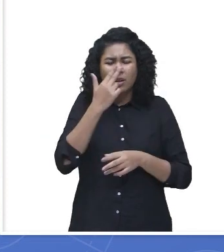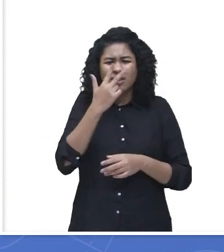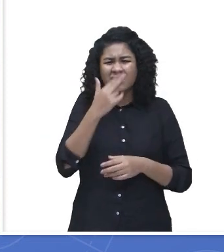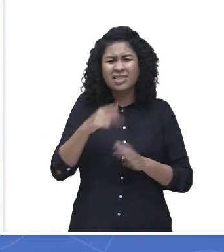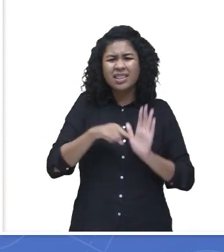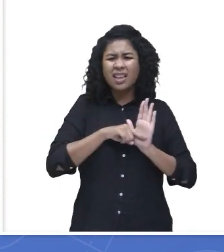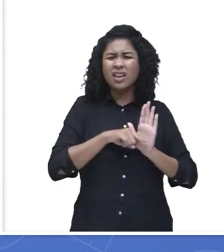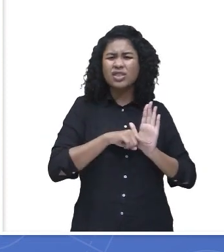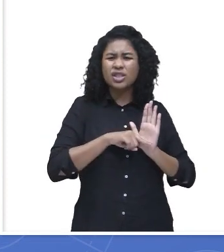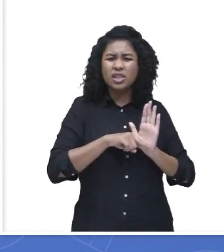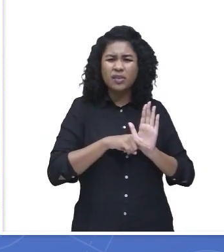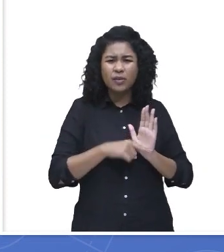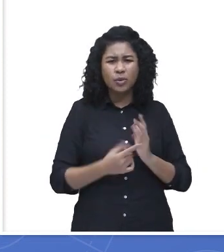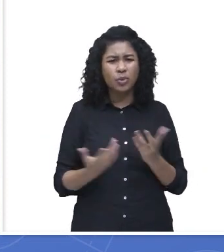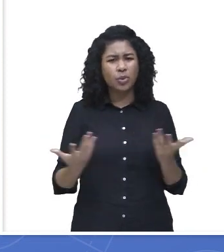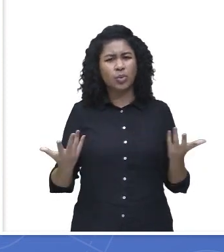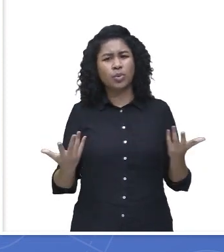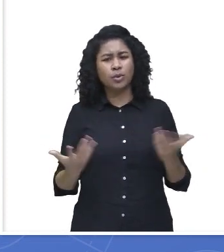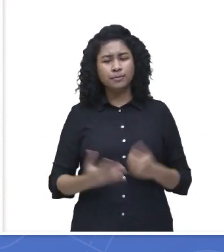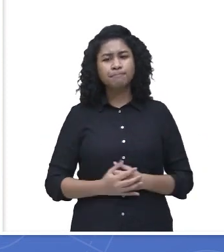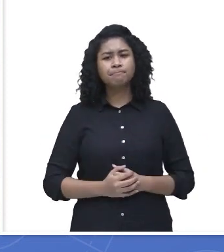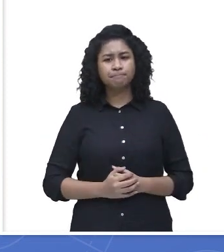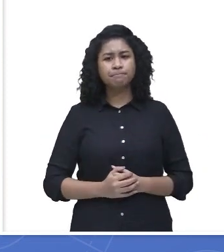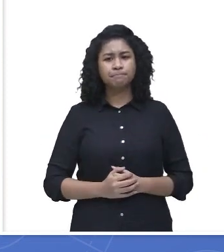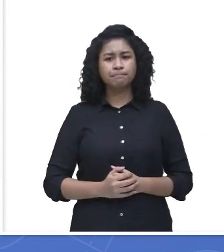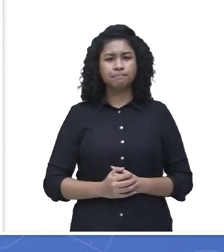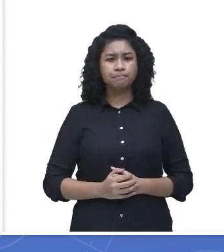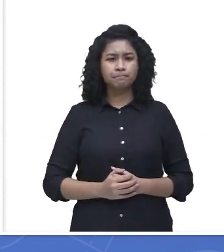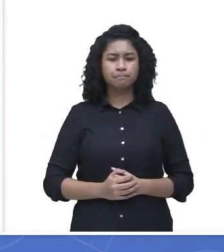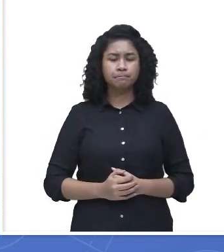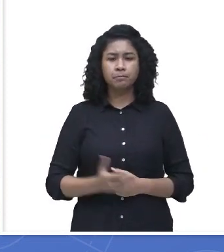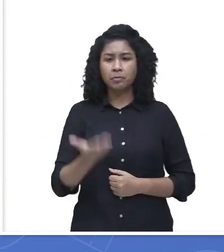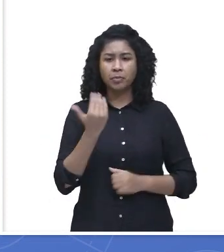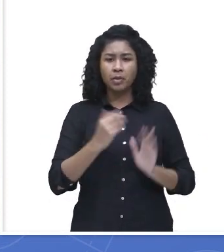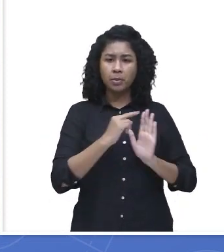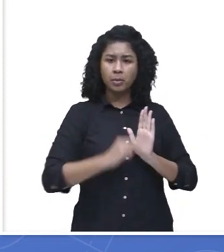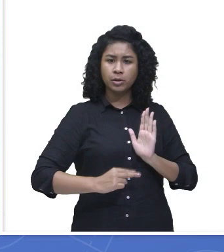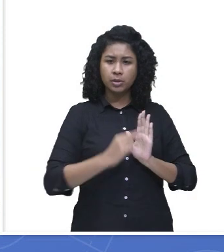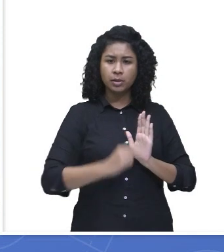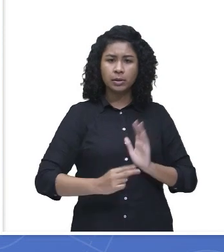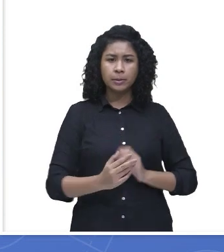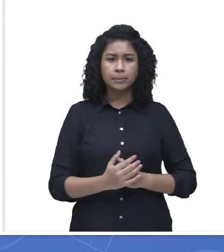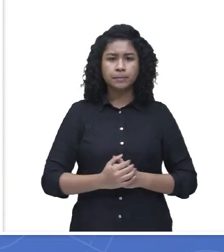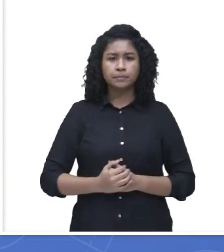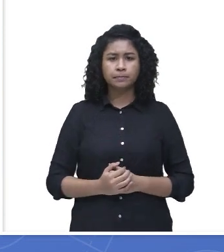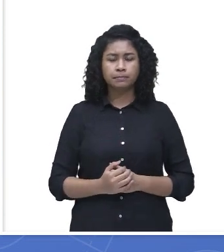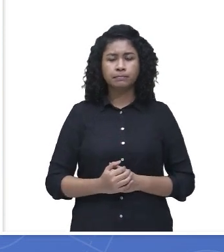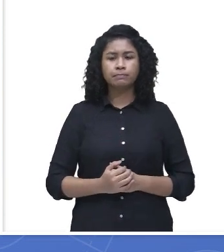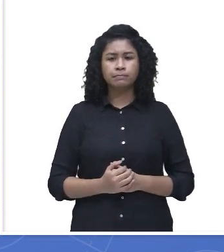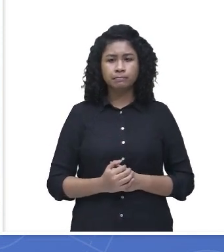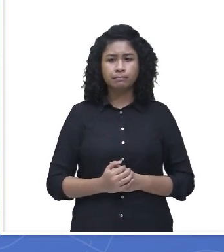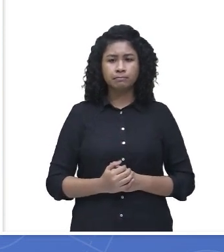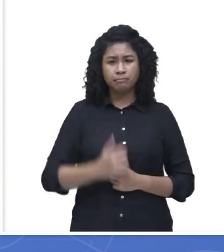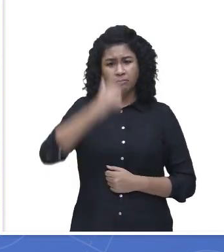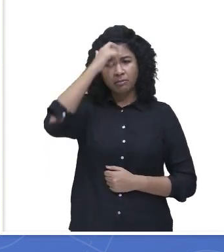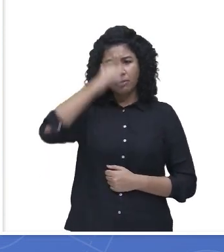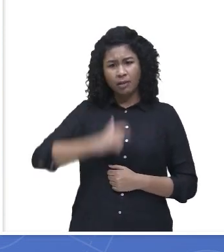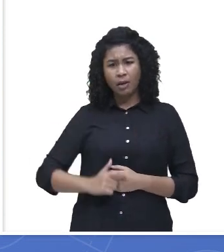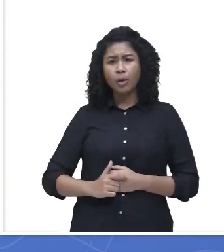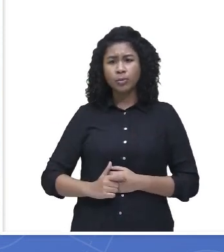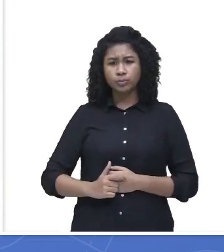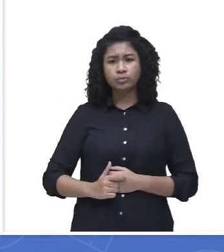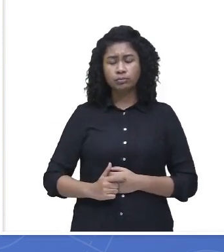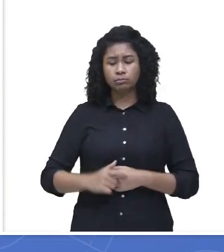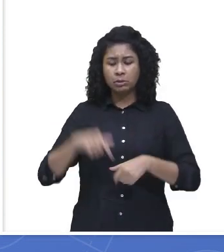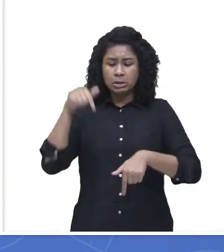é negativa, né? Observe que é um tom negativo. Acompanhe comigo. Eu, filho do carbono e do amoníaco,